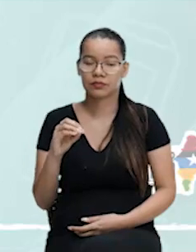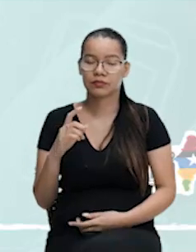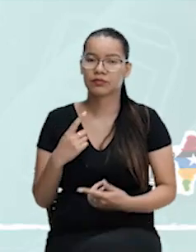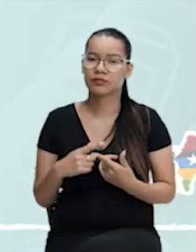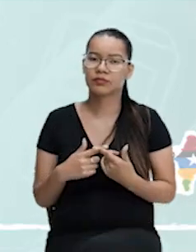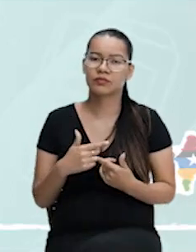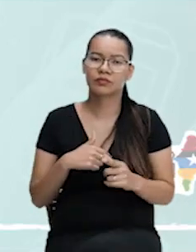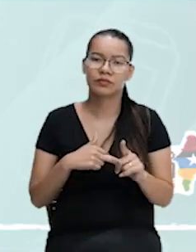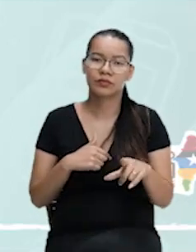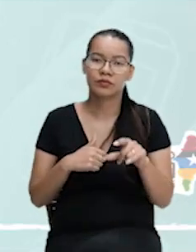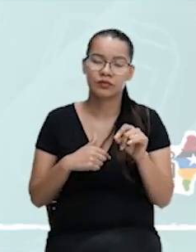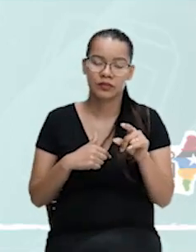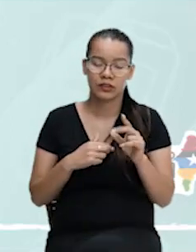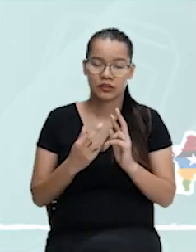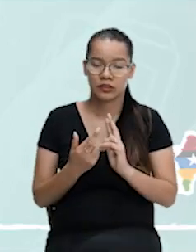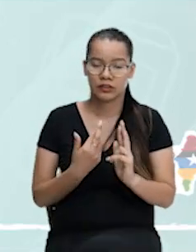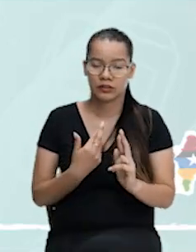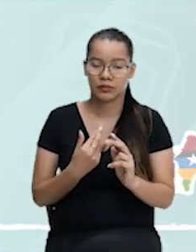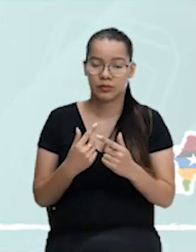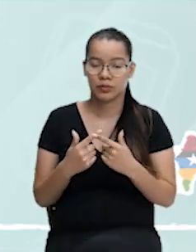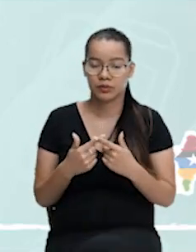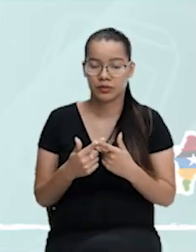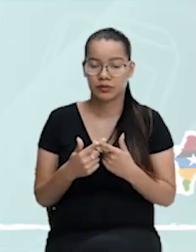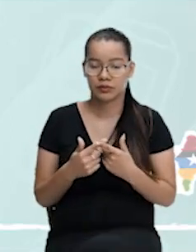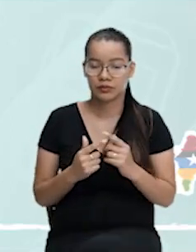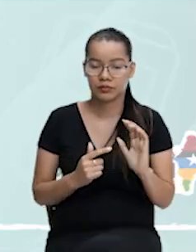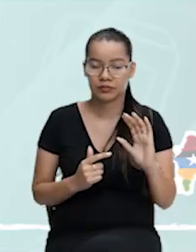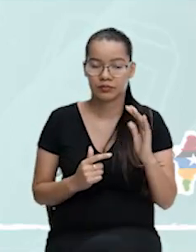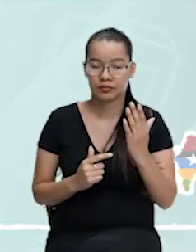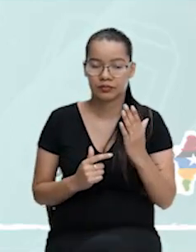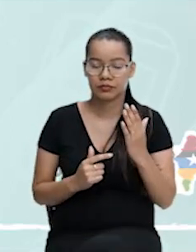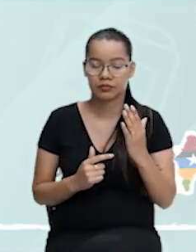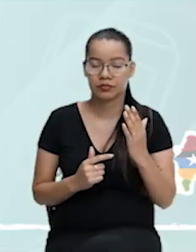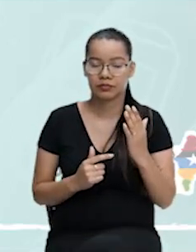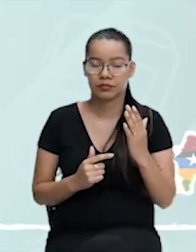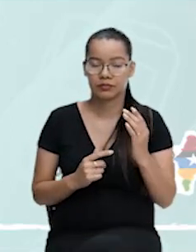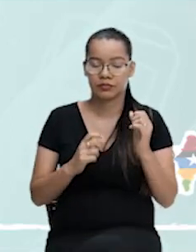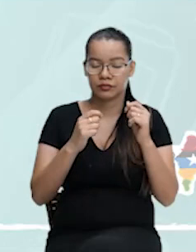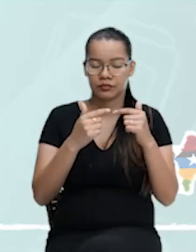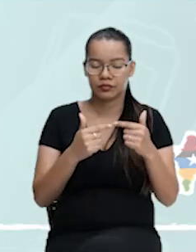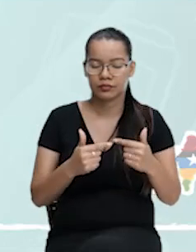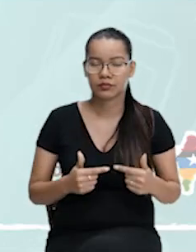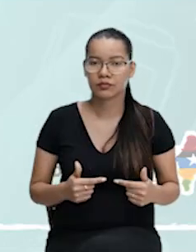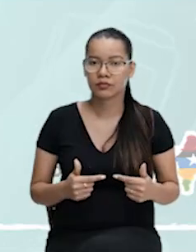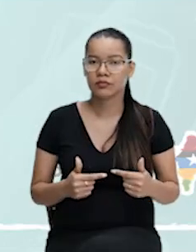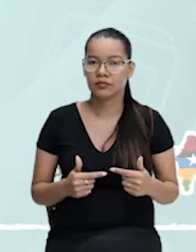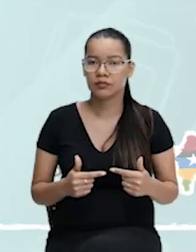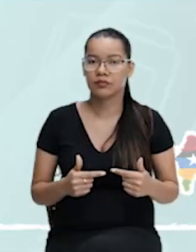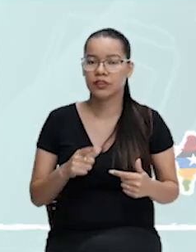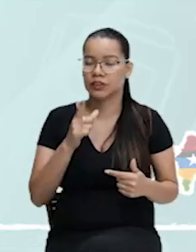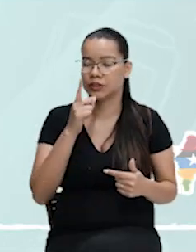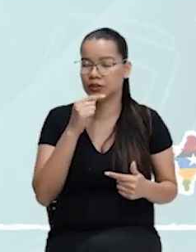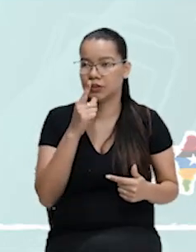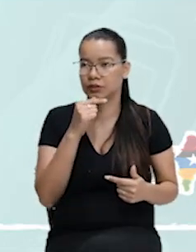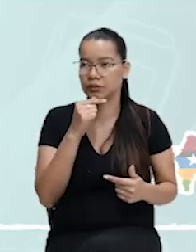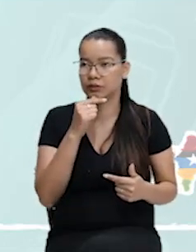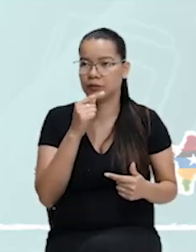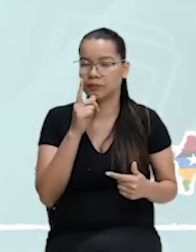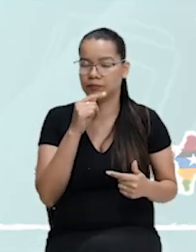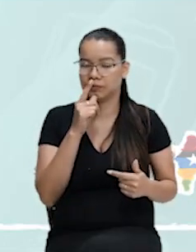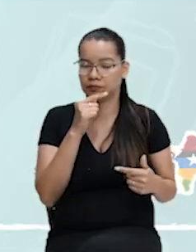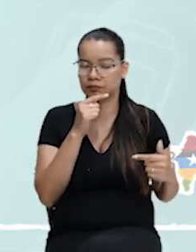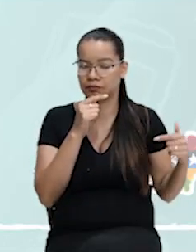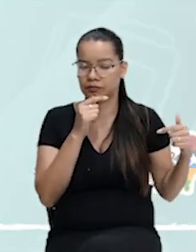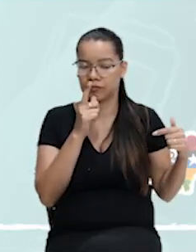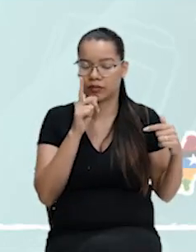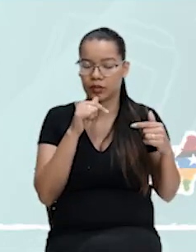similar acontece nas estações de tratamento de água. Na estação de tratamento de água, né, essa água que vem dos